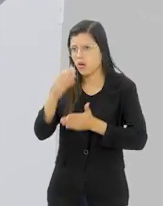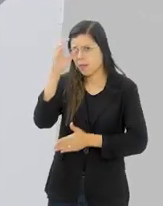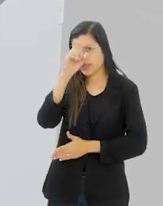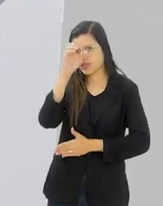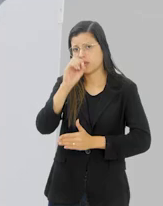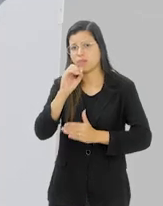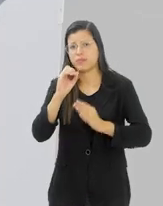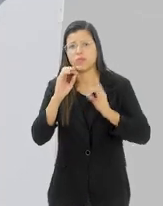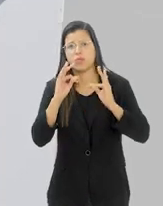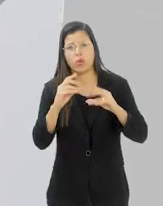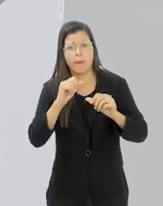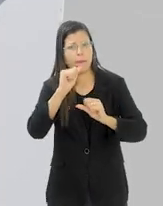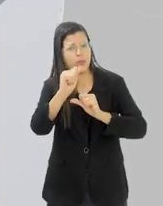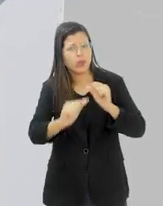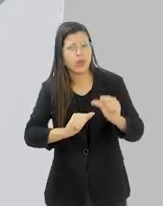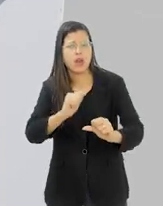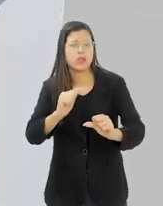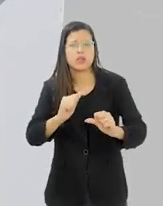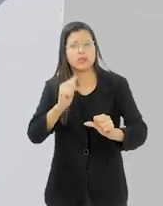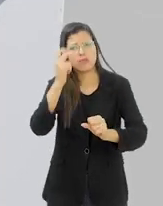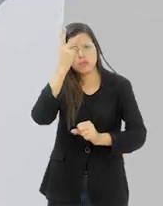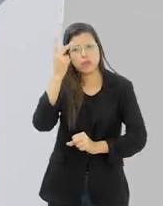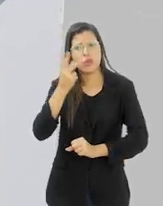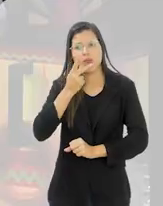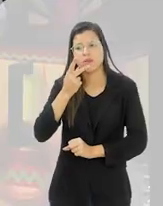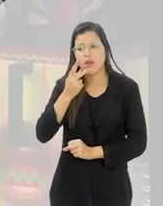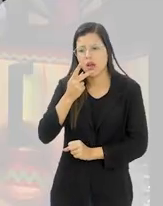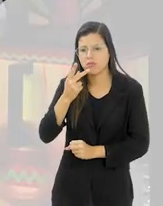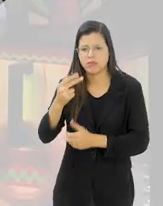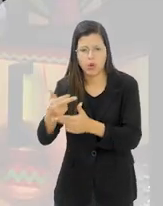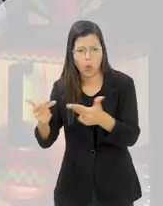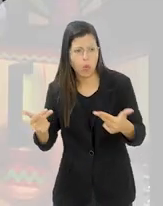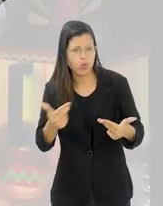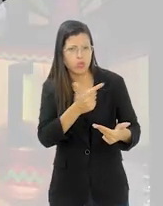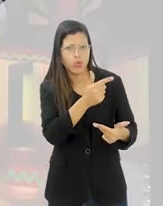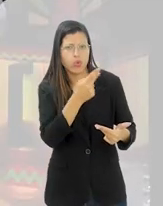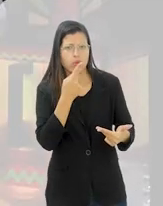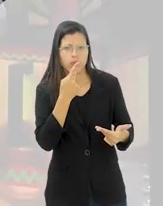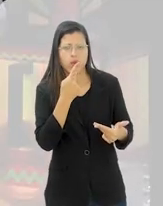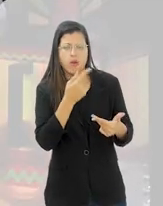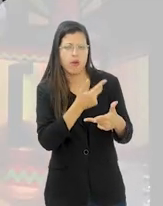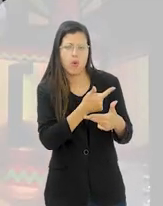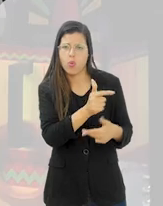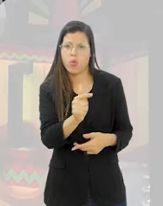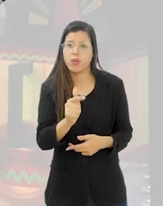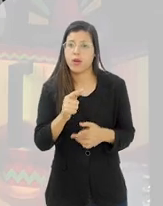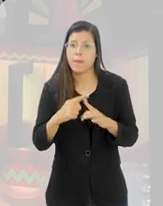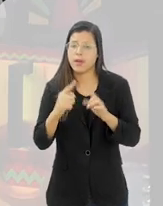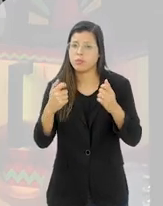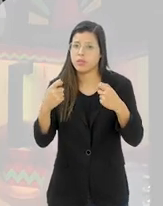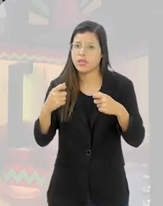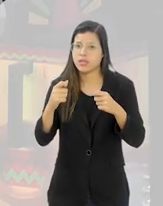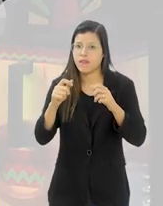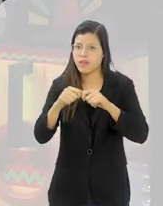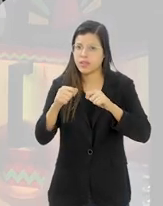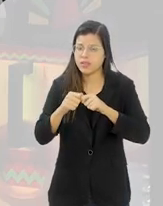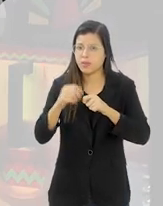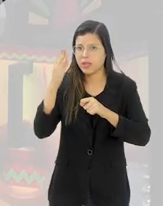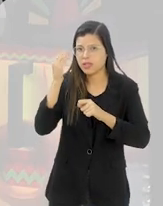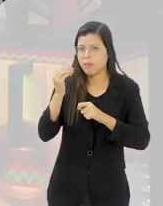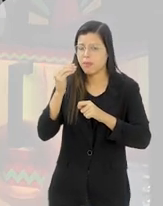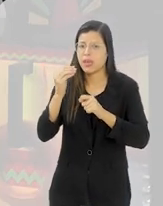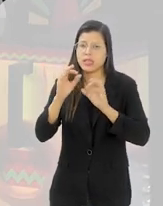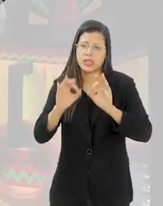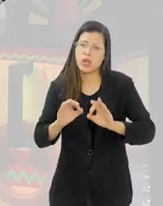aprendizado. Vamos esperar 25. E toda mudança tem isso que está acontecendo. Uns falam isso, outros falam aquilo. Mas se você não fizer, como que você vai saber se vai dar certo ou não? É verdade. Quando